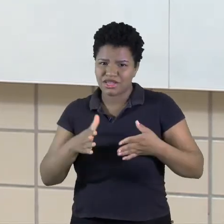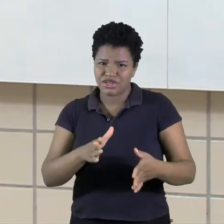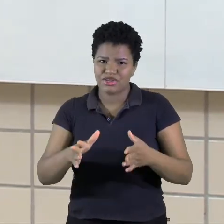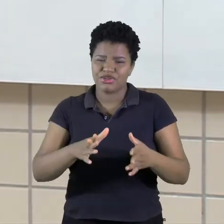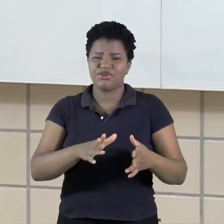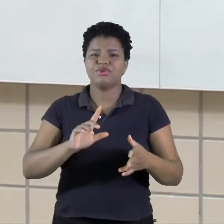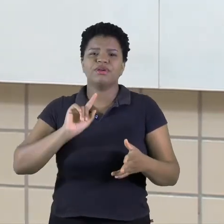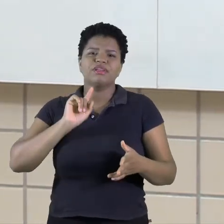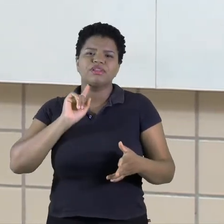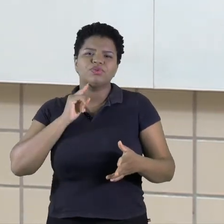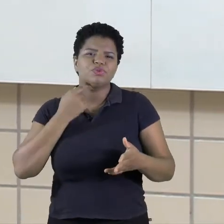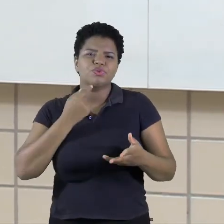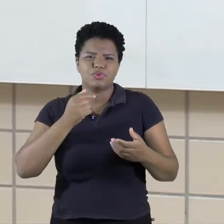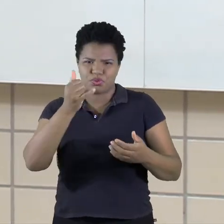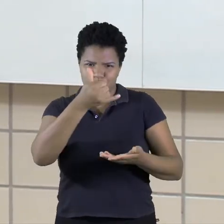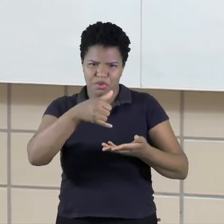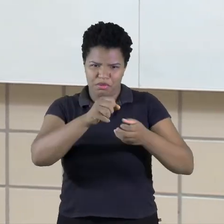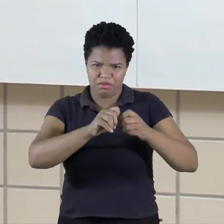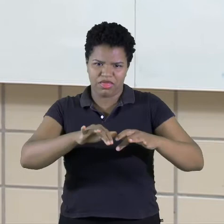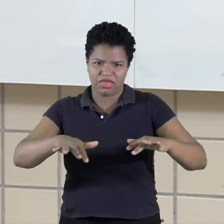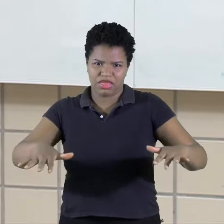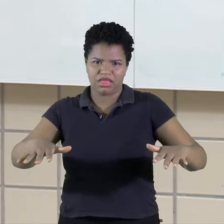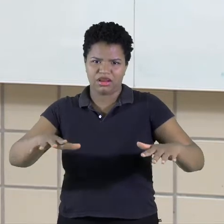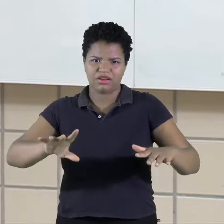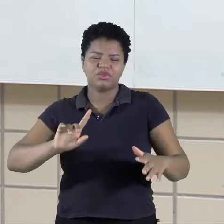consegue mais. Quem lembra